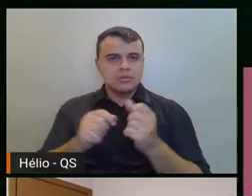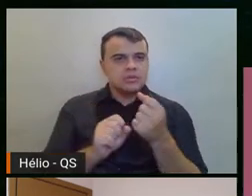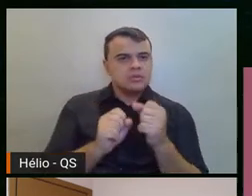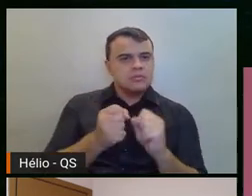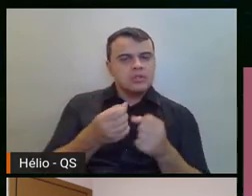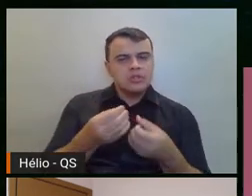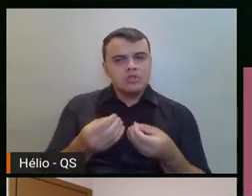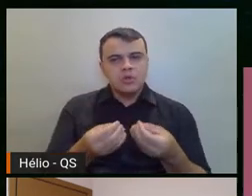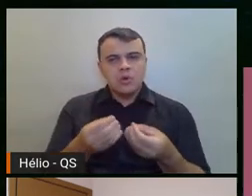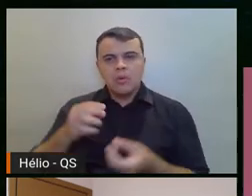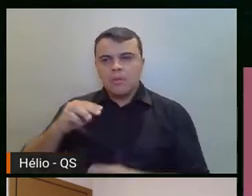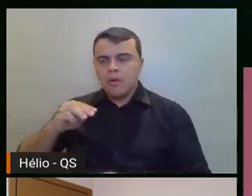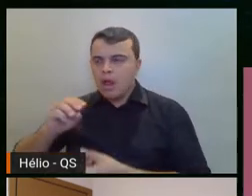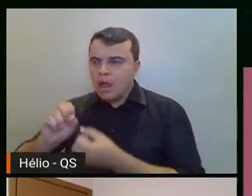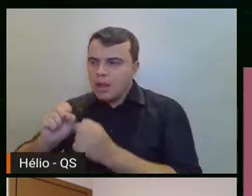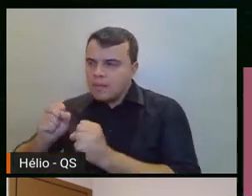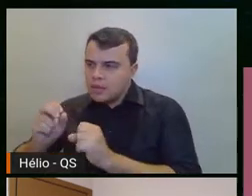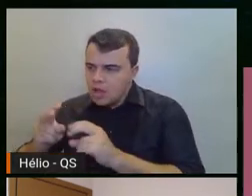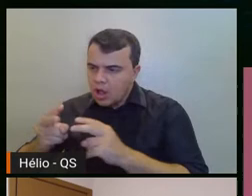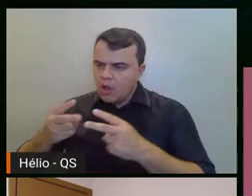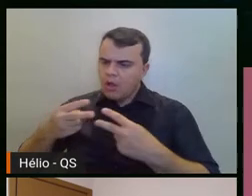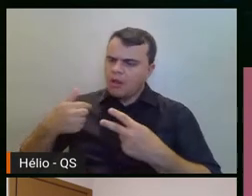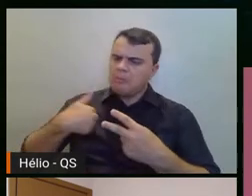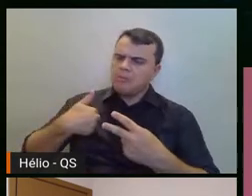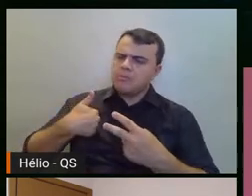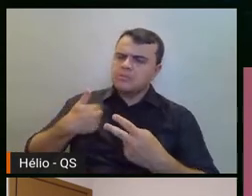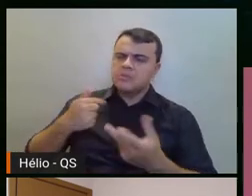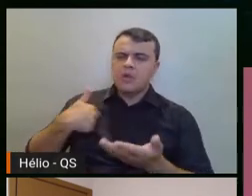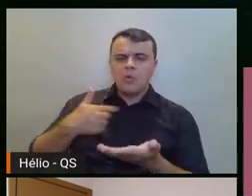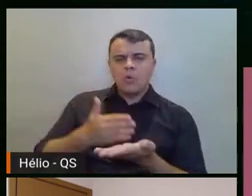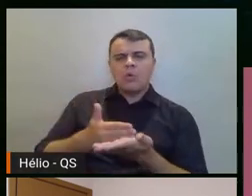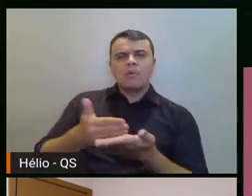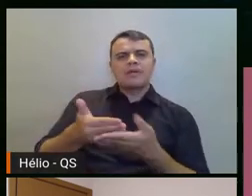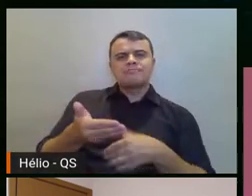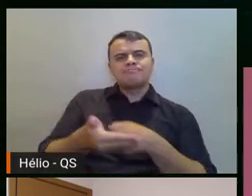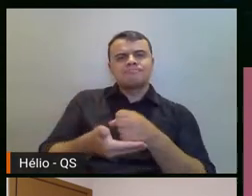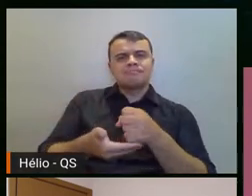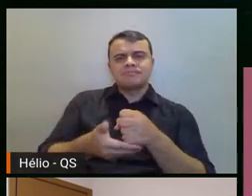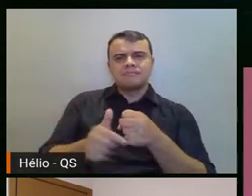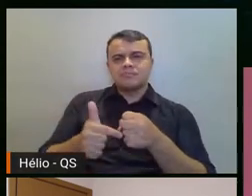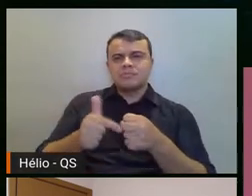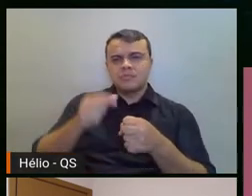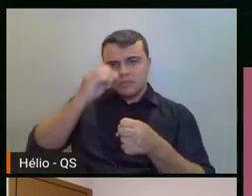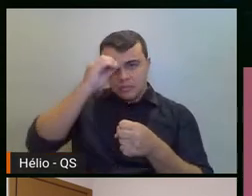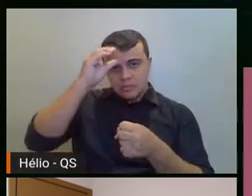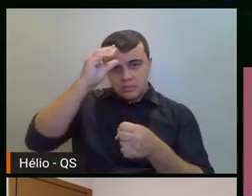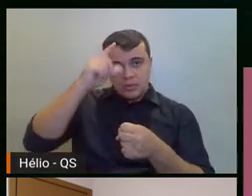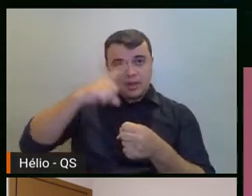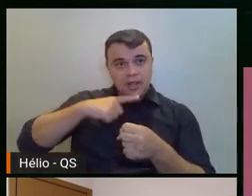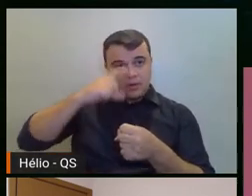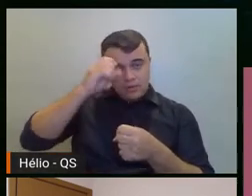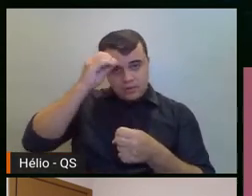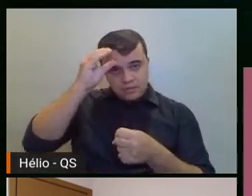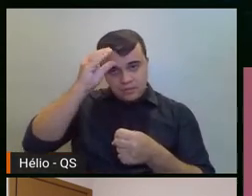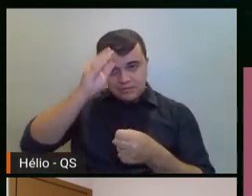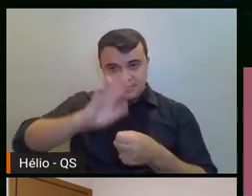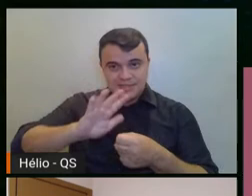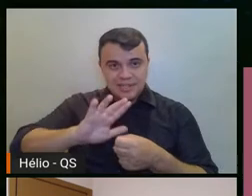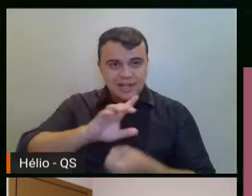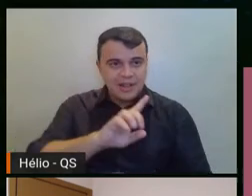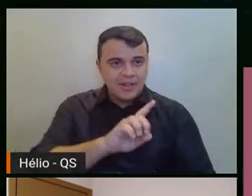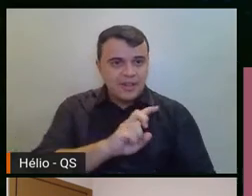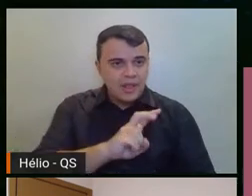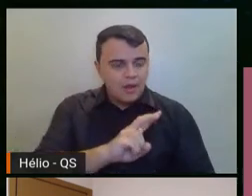empresa como é que é impulso vai olhar para mim se eu Poxa eu tô começando agora não tem um portfólio Eu até tenho portifólio mas não tem nada de terror